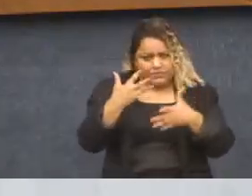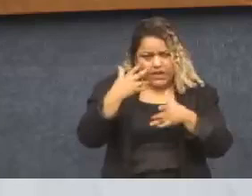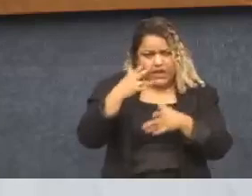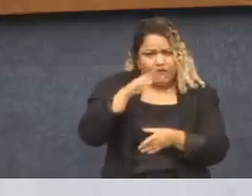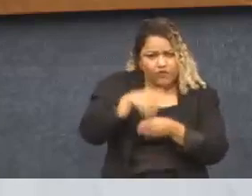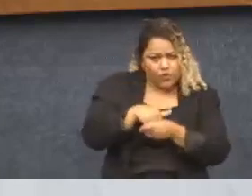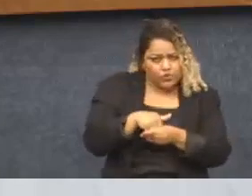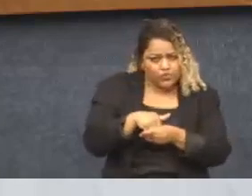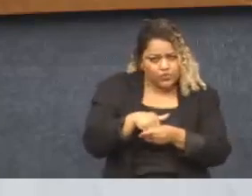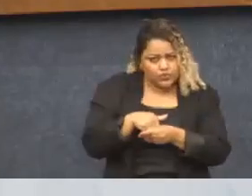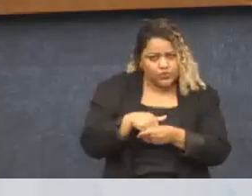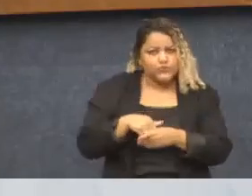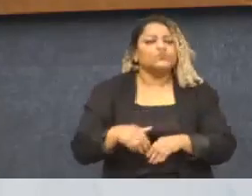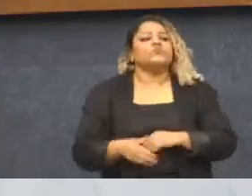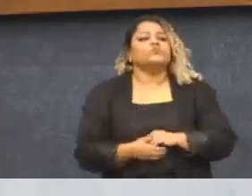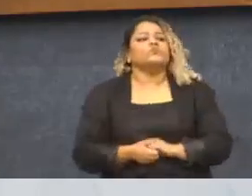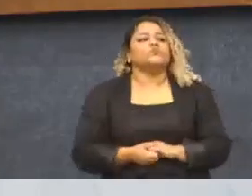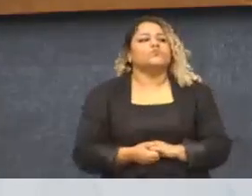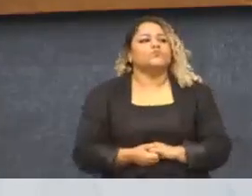O senhor secretário faz a leitura.